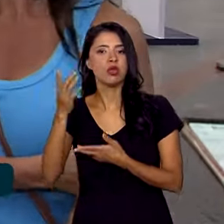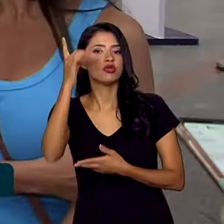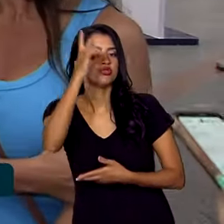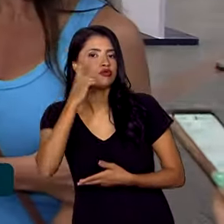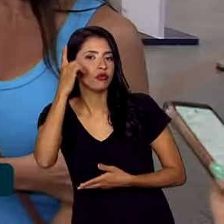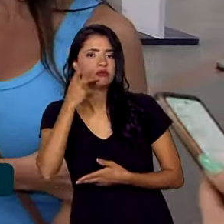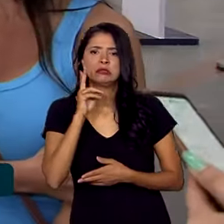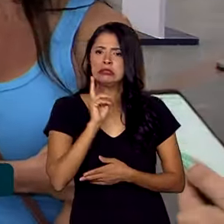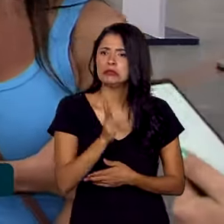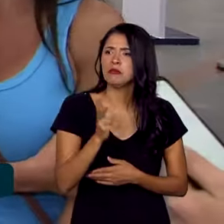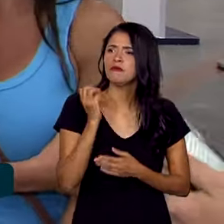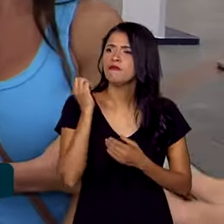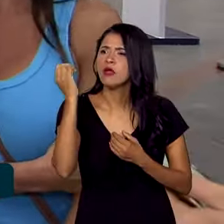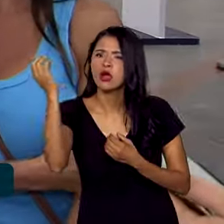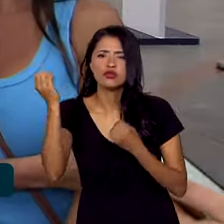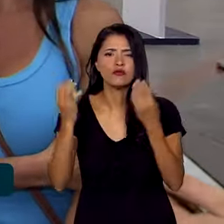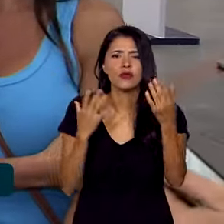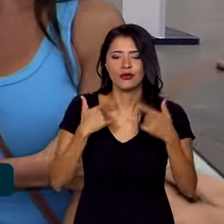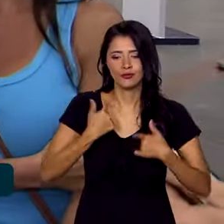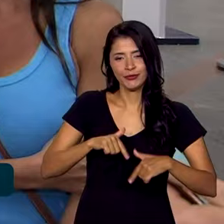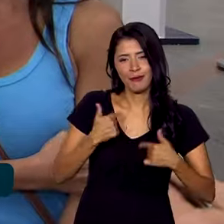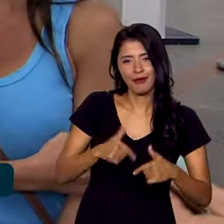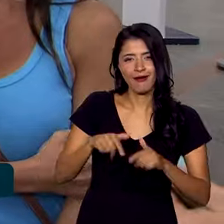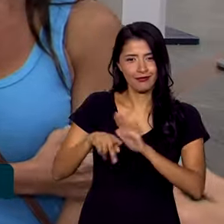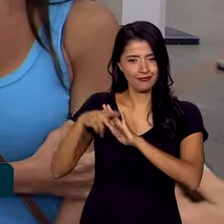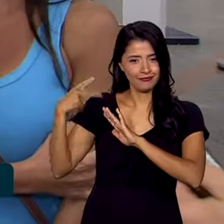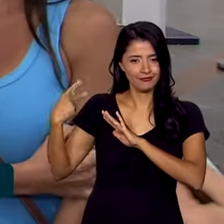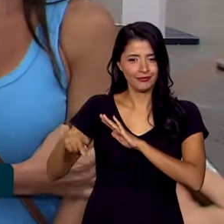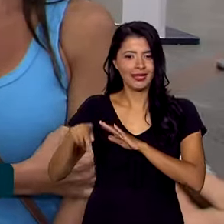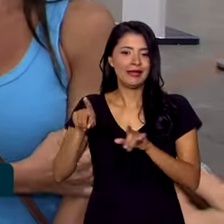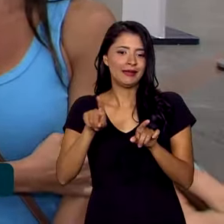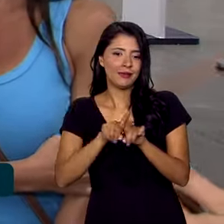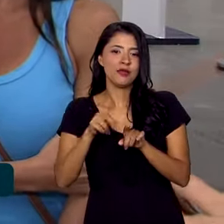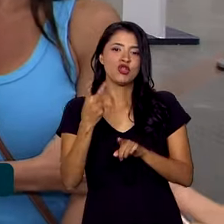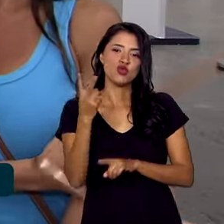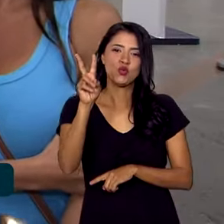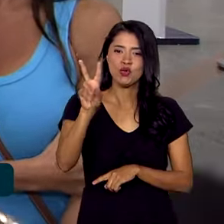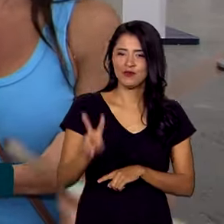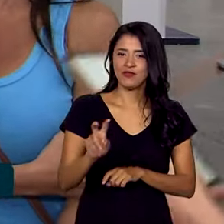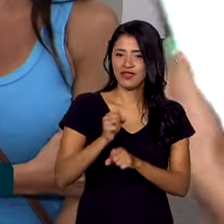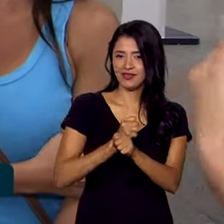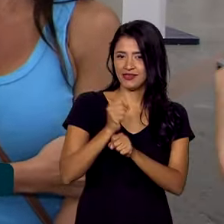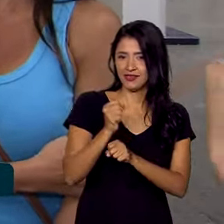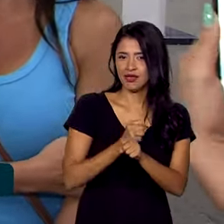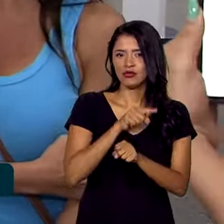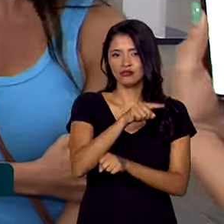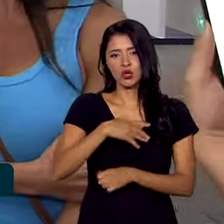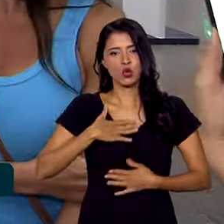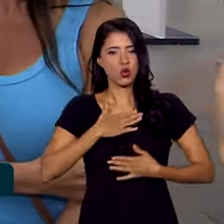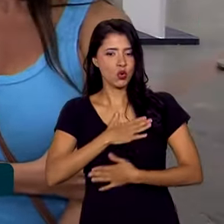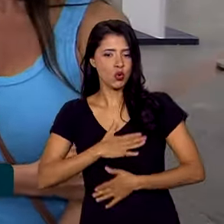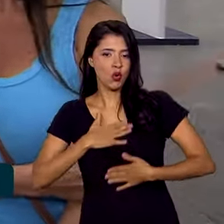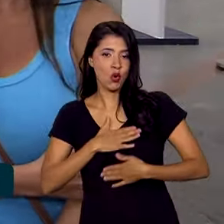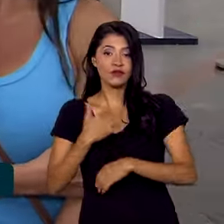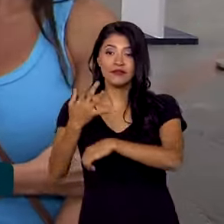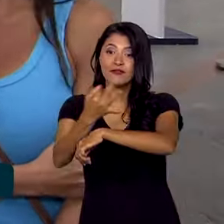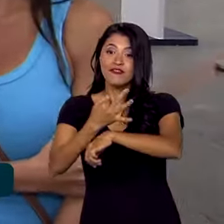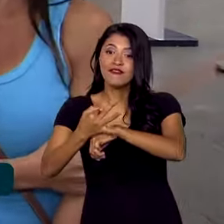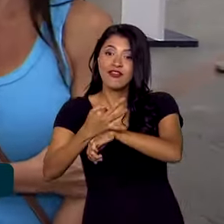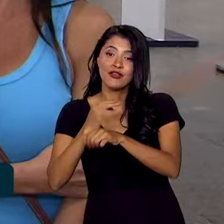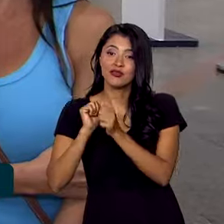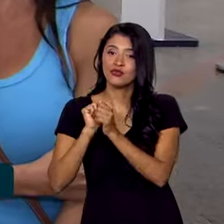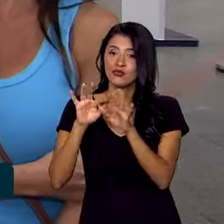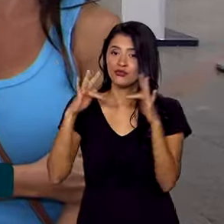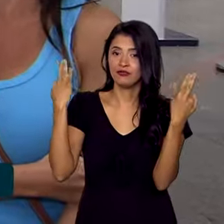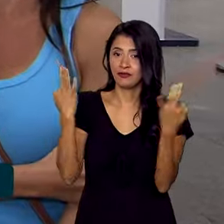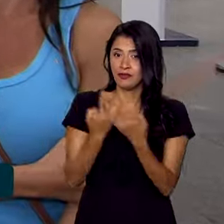sempre viajando por conta do trabalho. Além disso, pelo menos duas vezes por ano, ele gosta de sair de férias com a